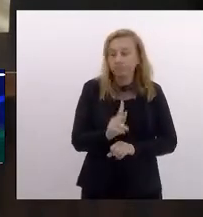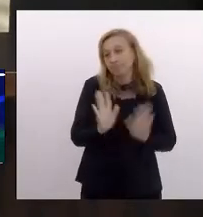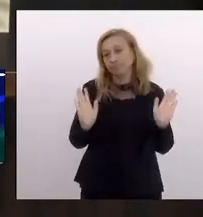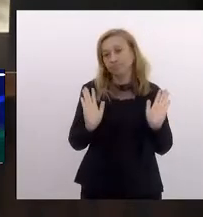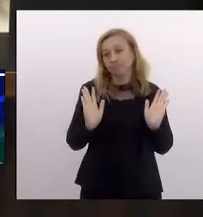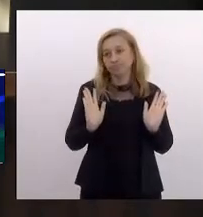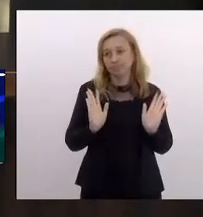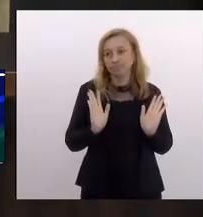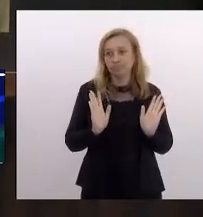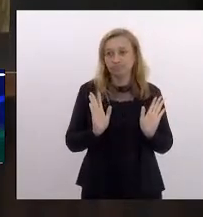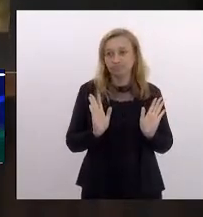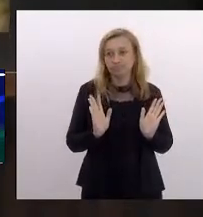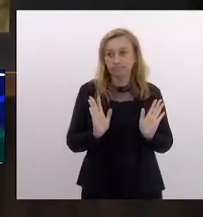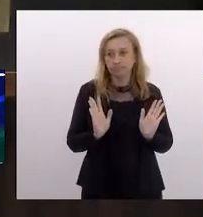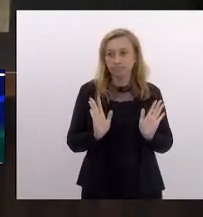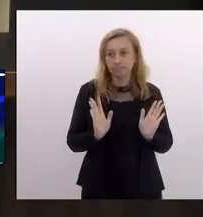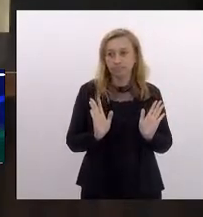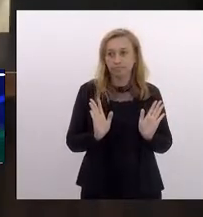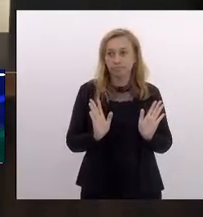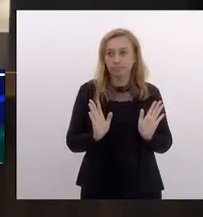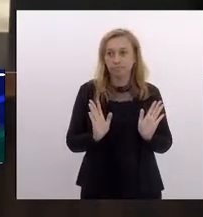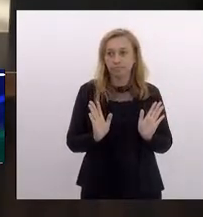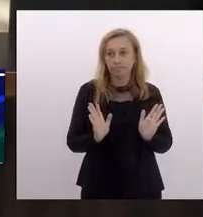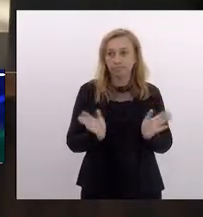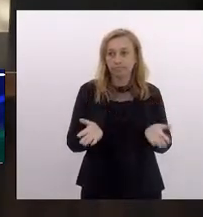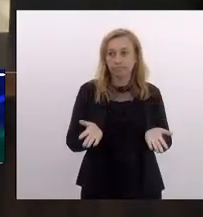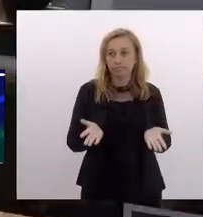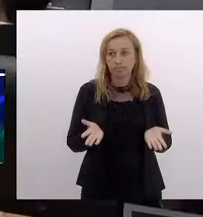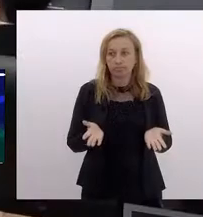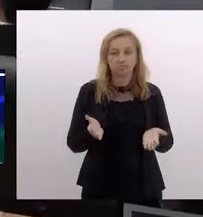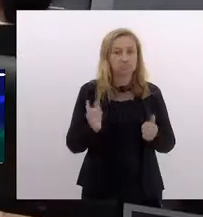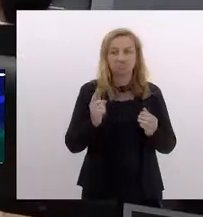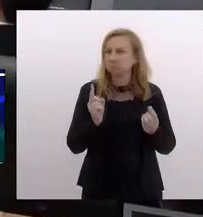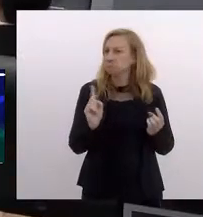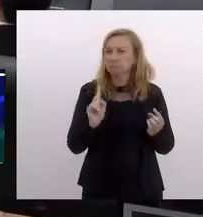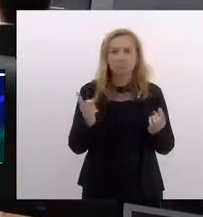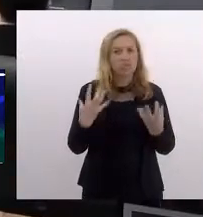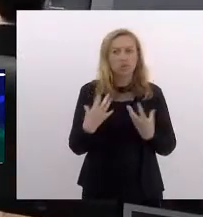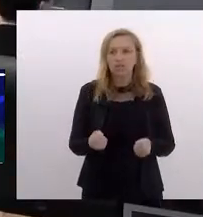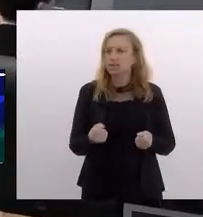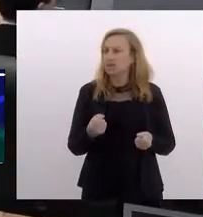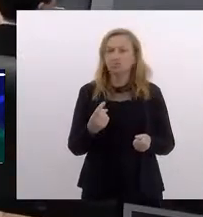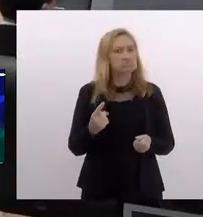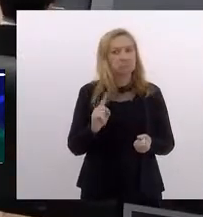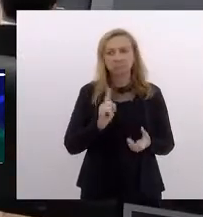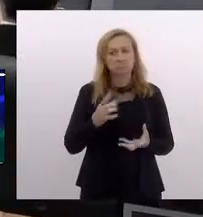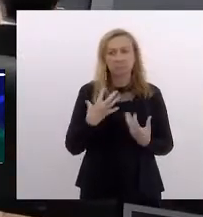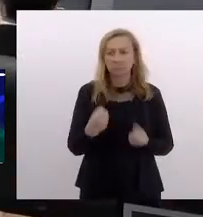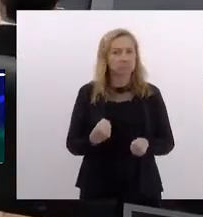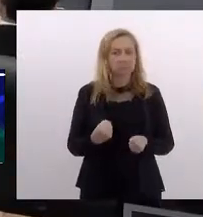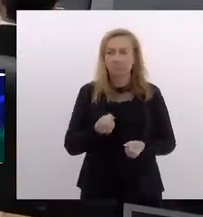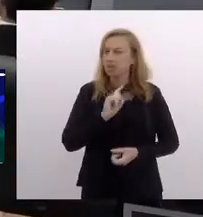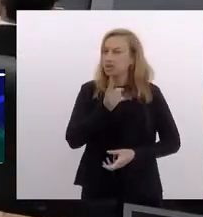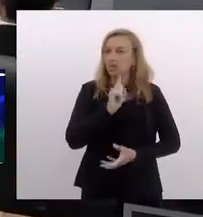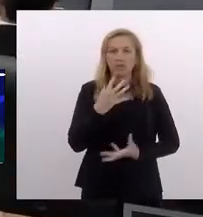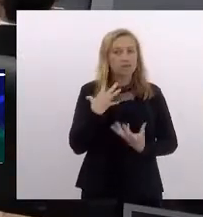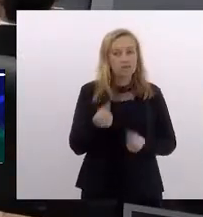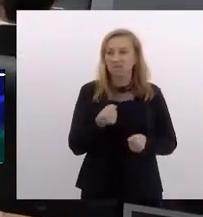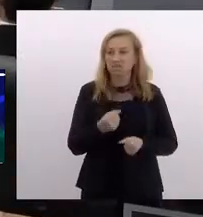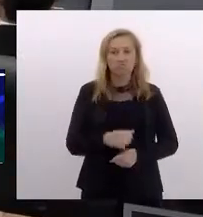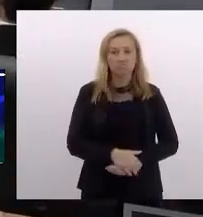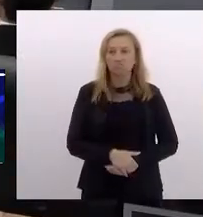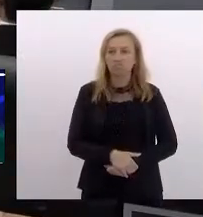não tenho não nos Estados Então vamos concordar não bastante não vamos